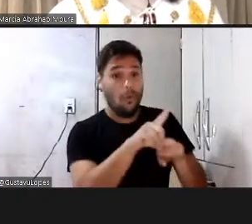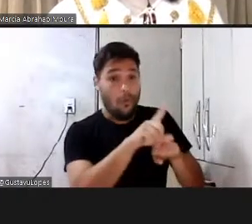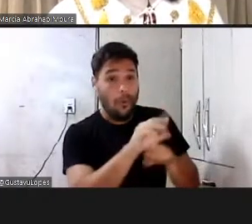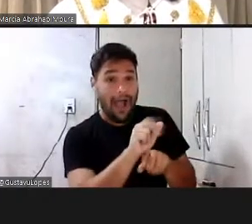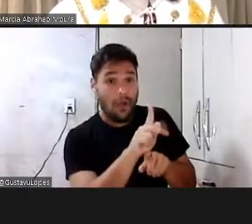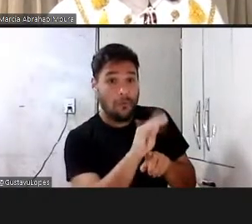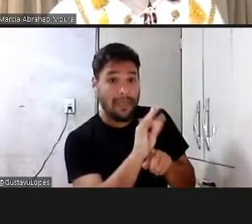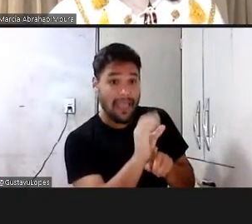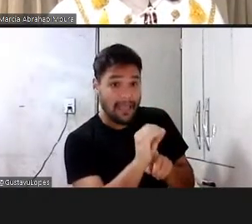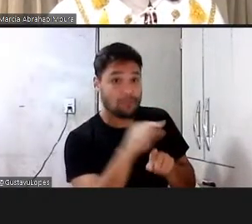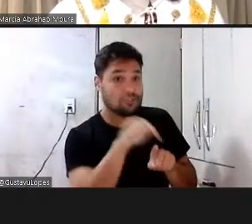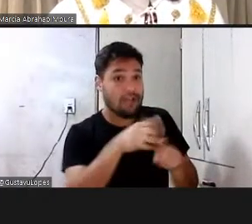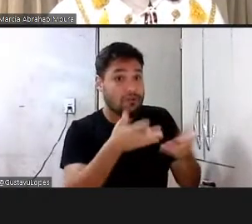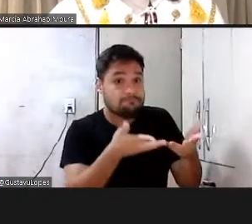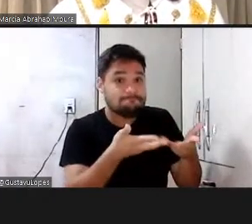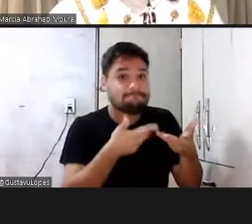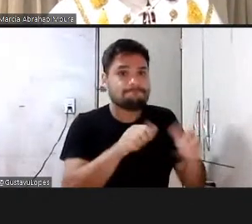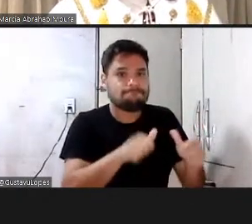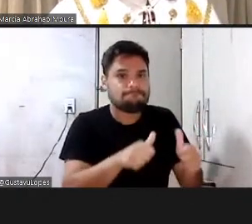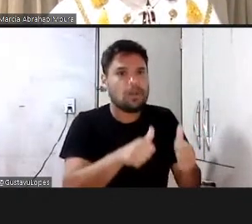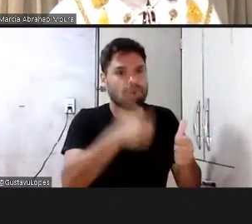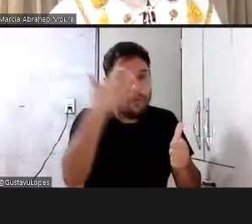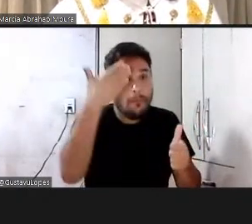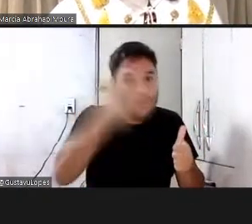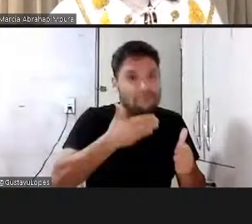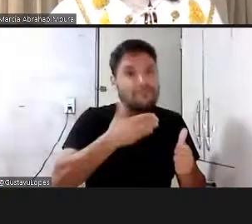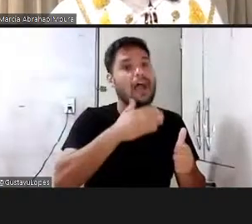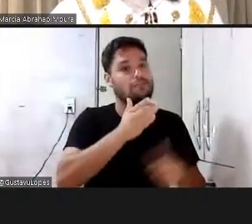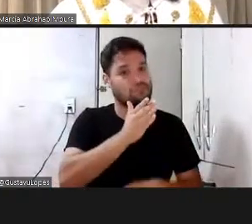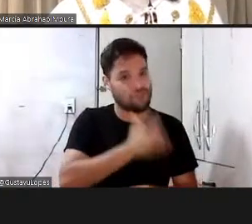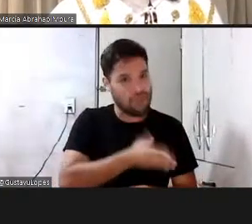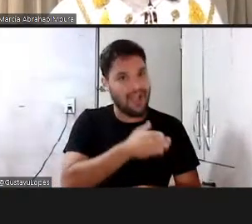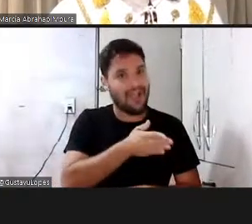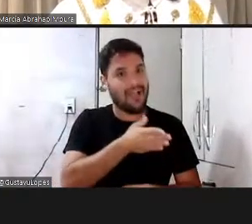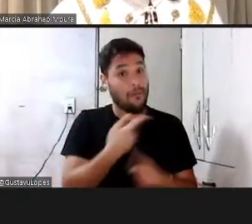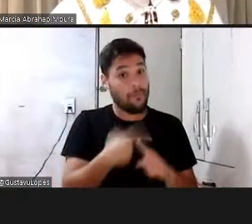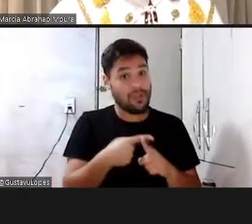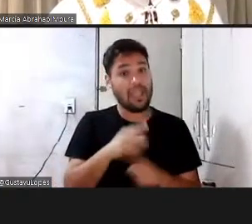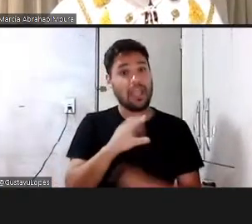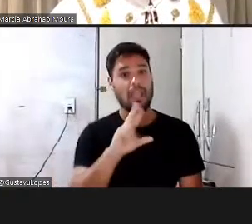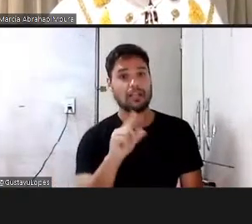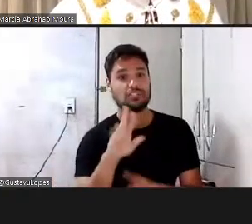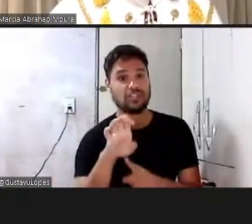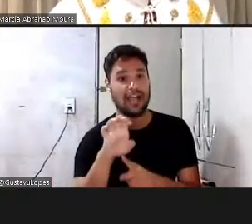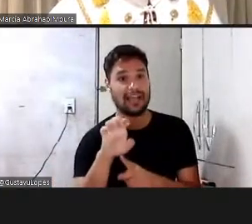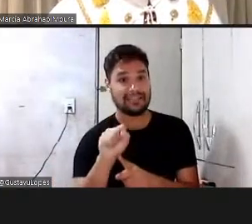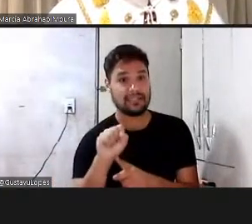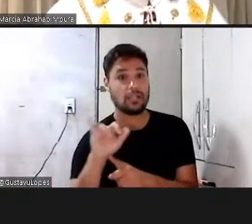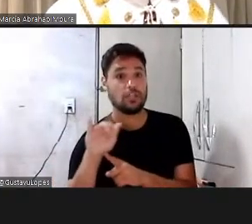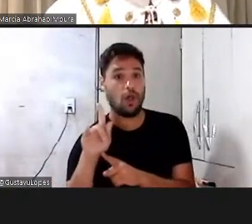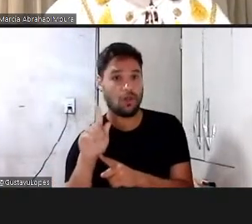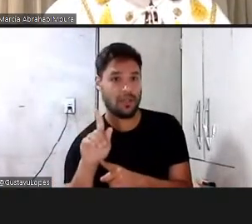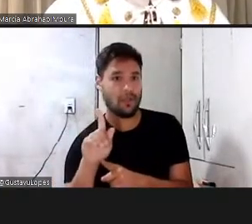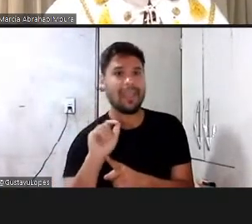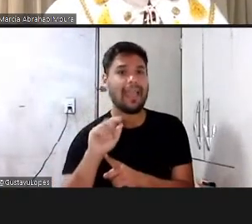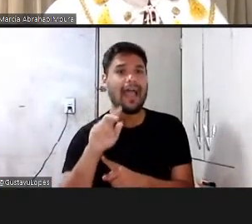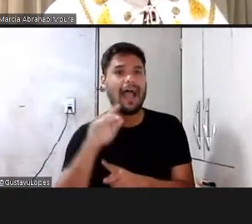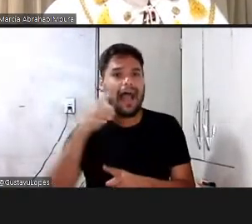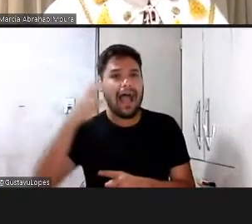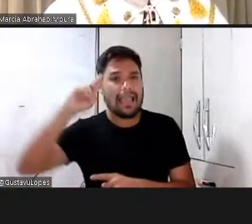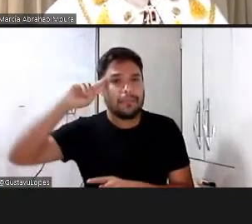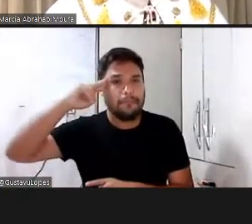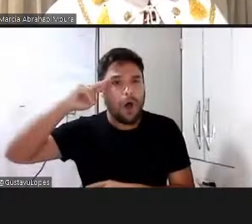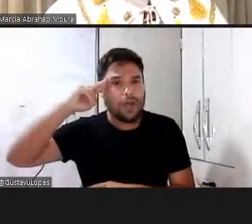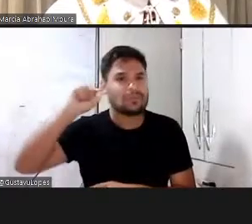recentemente qualificado com evidências conclusivas por meio do trabalho de Charles Young, a hipótese era então que o estado mental final,